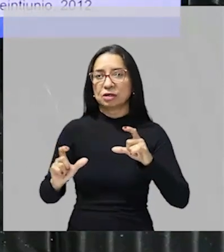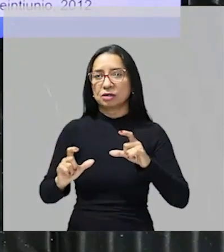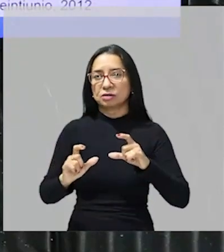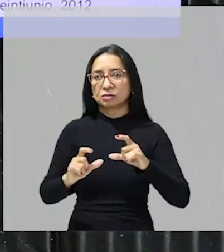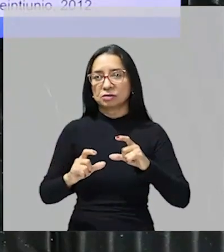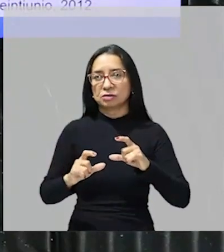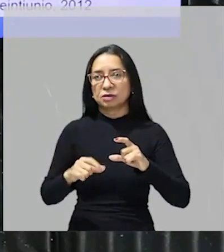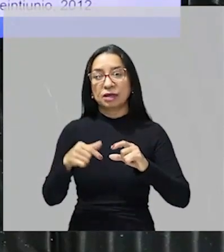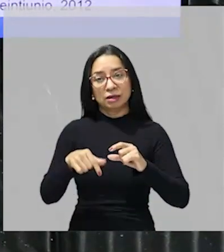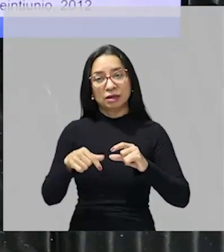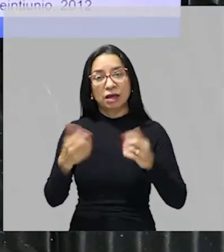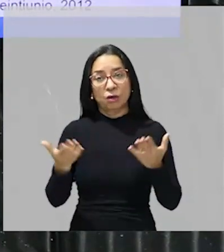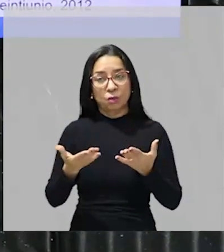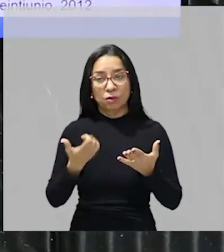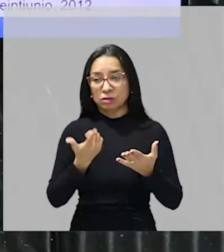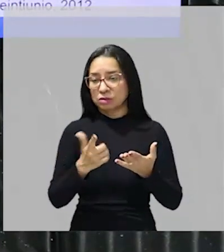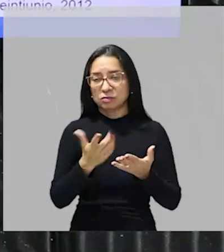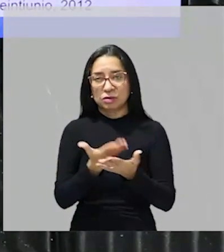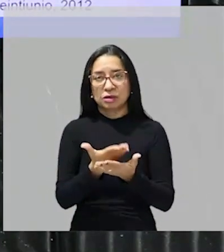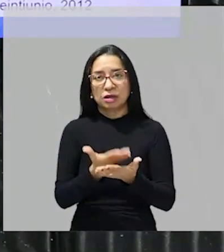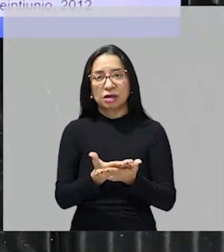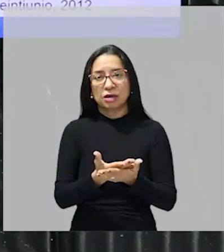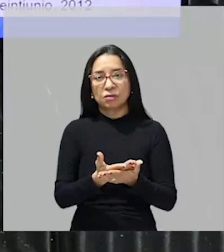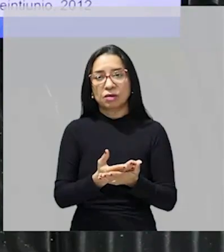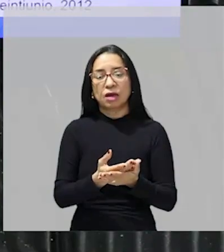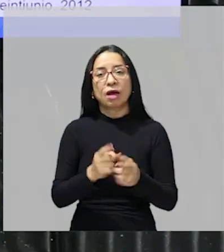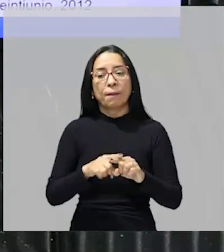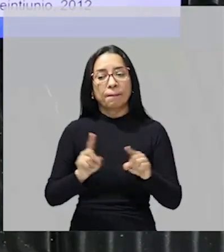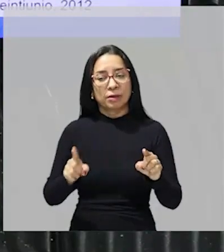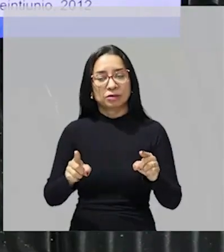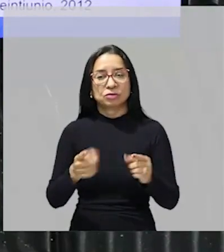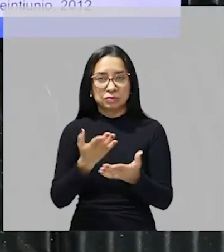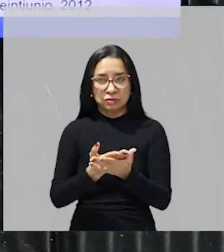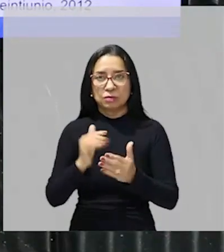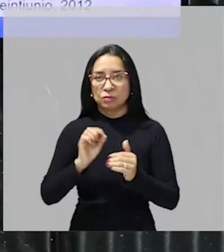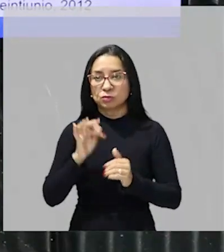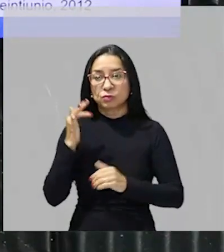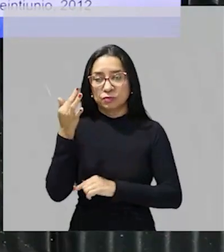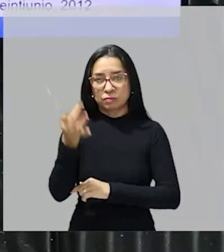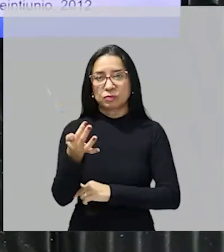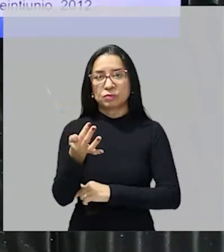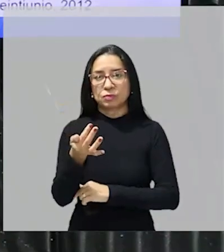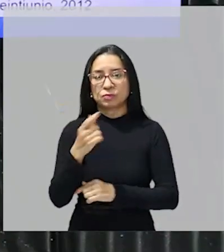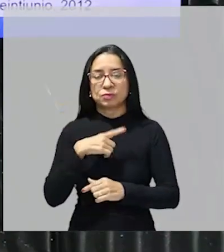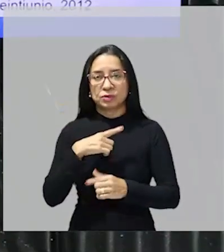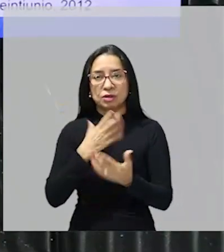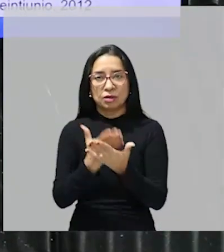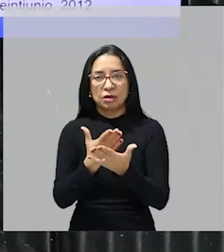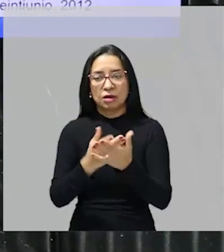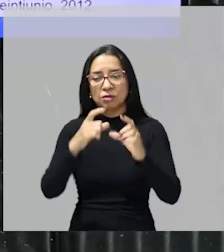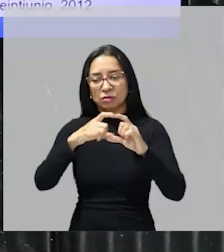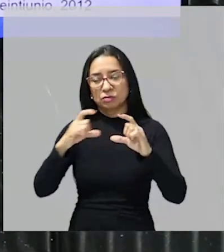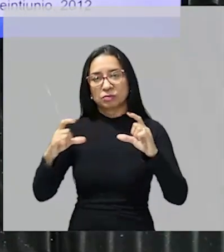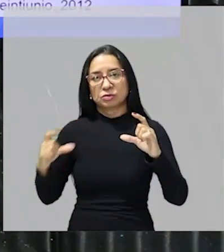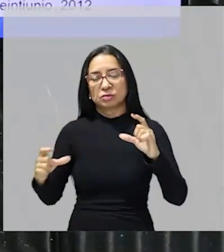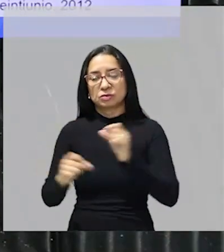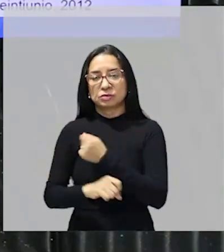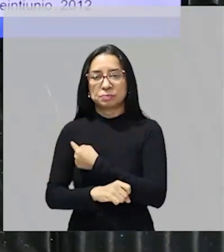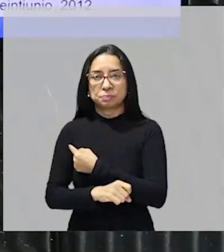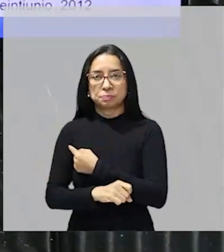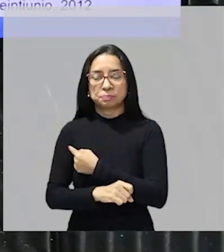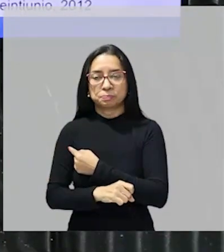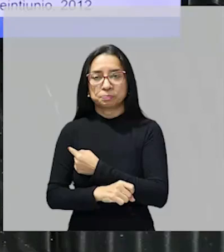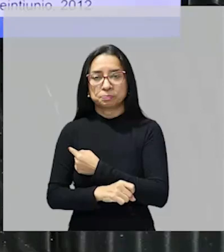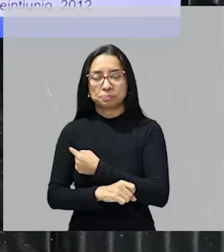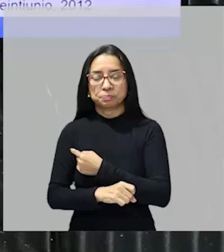vai aparecer. Nós temos charges, nós temos trechos de livros, nós temos música, já vimos uma de Mercedes Sosa, né,